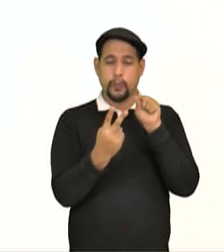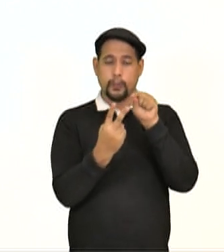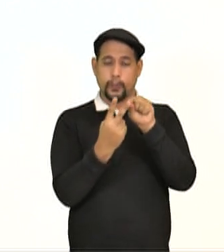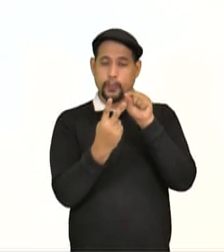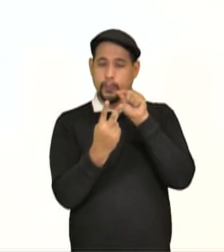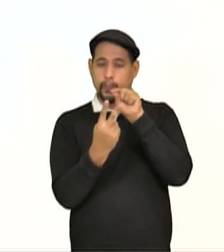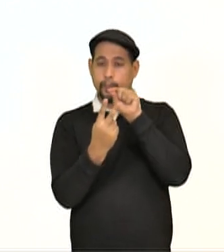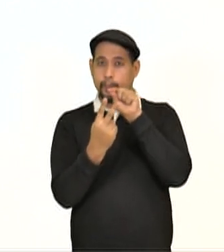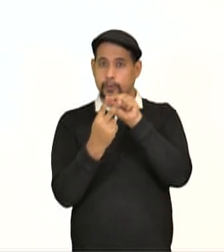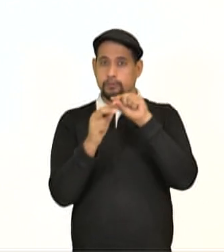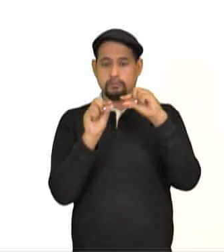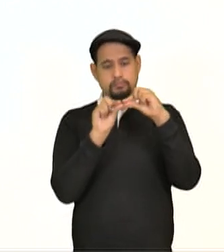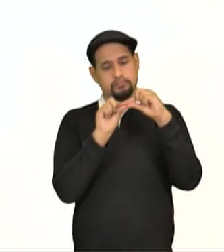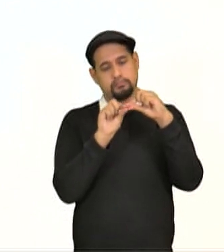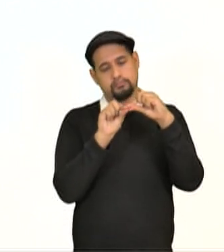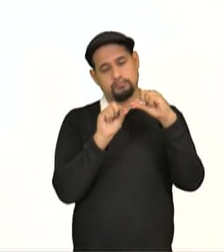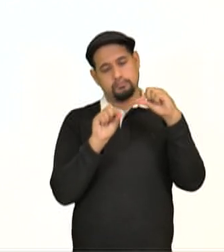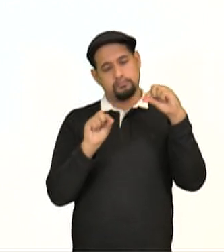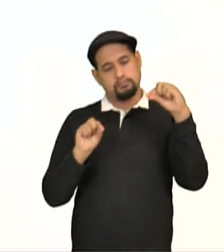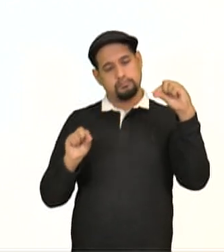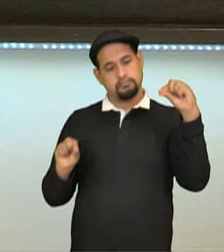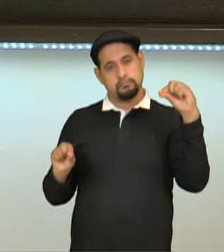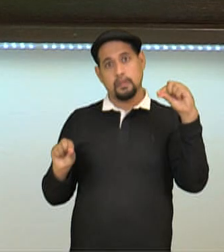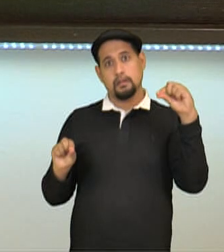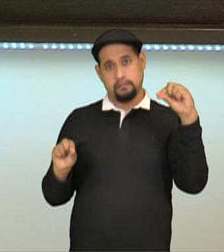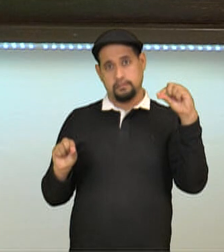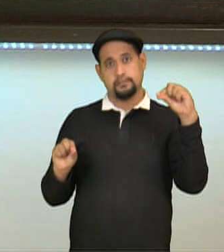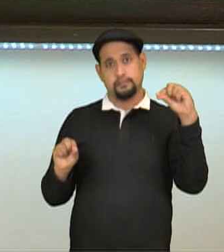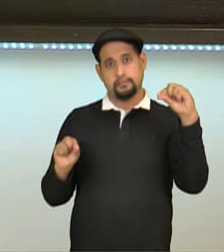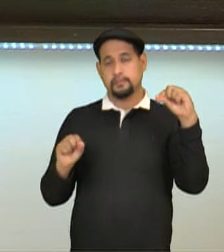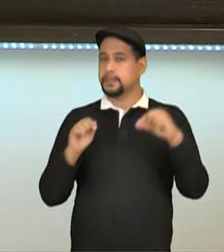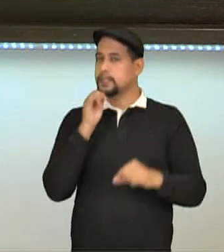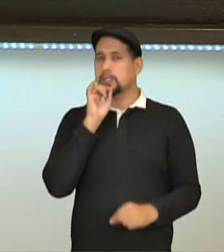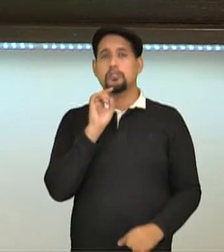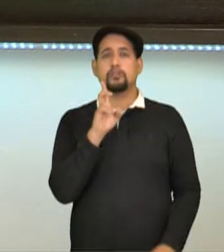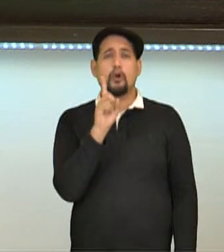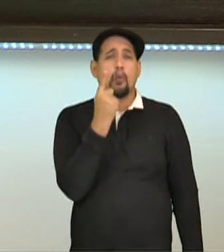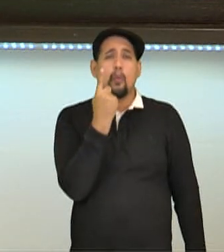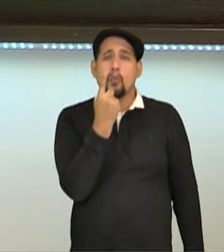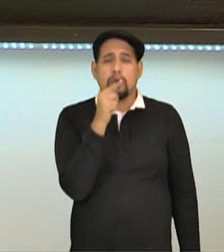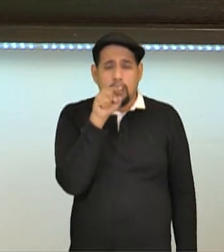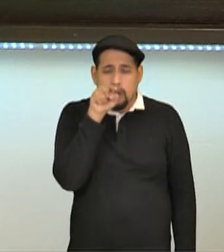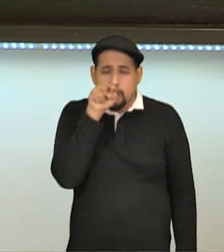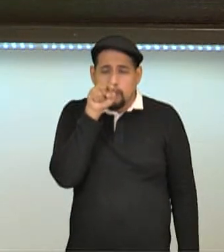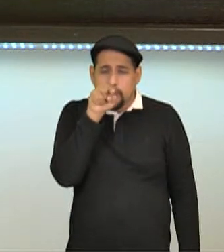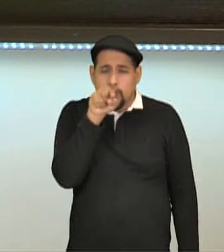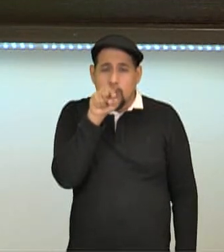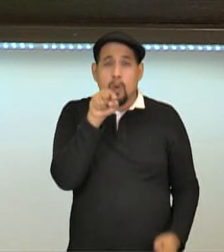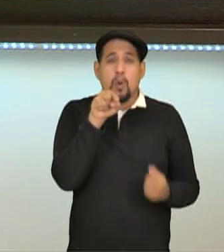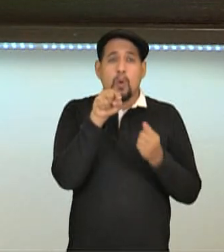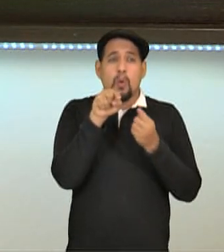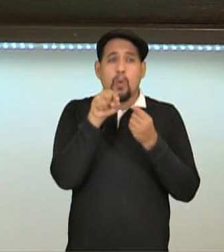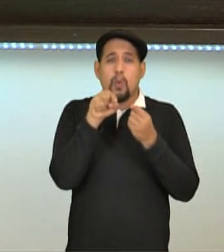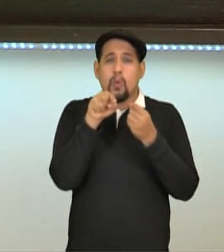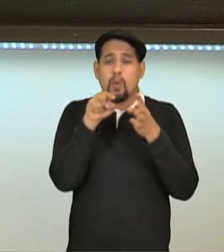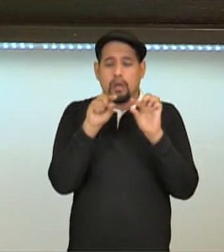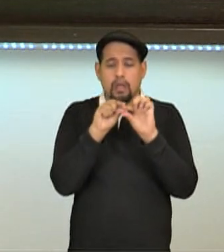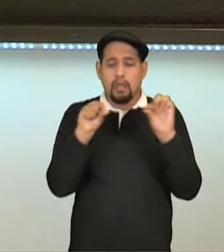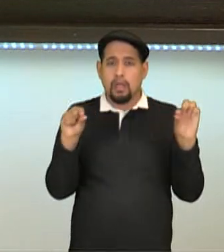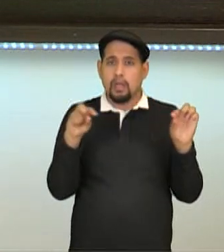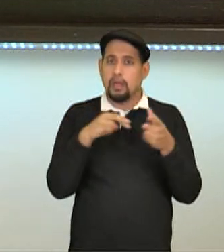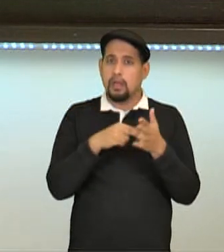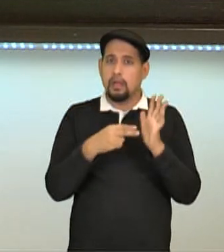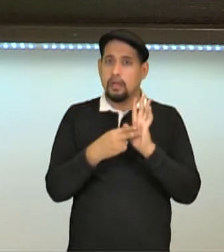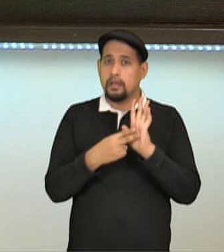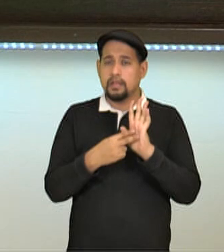ter uma única reta, certo? Então, quando eu tenho um ponto apenas e alguém me perguntar quantas retas eu posso traçar, a resposta